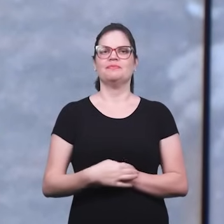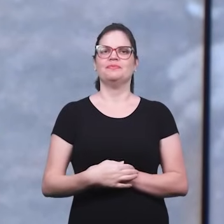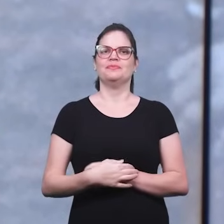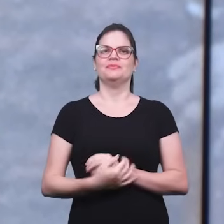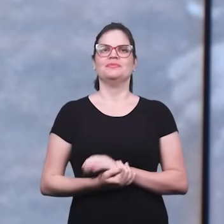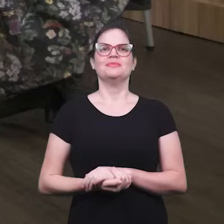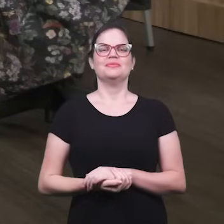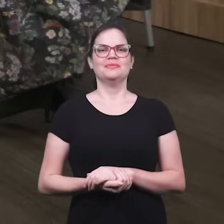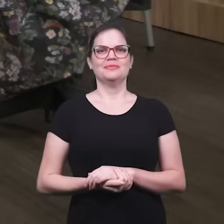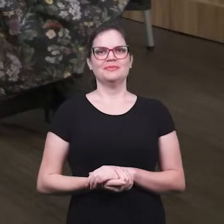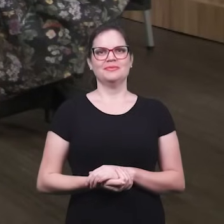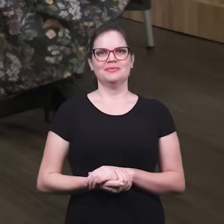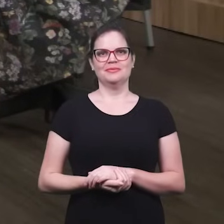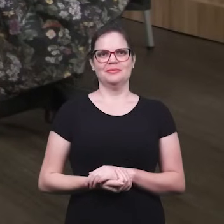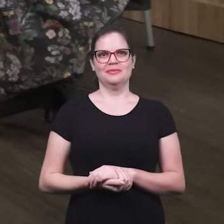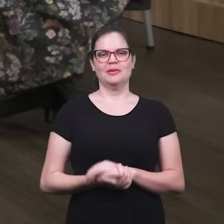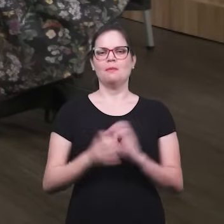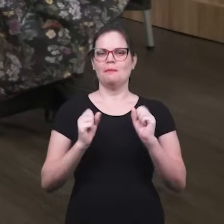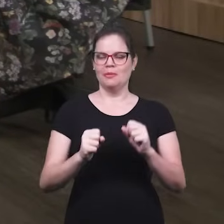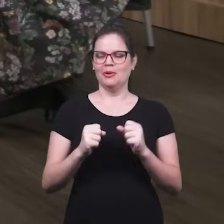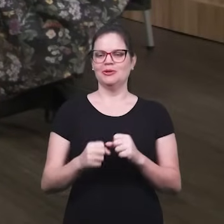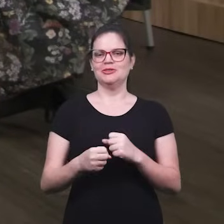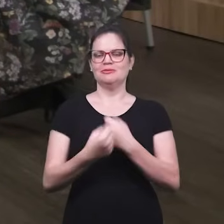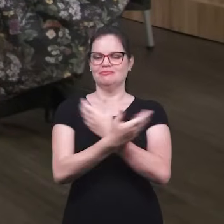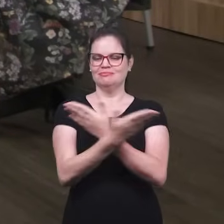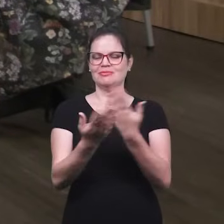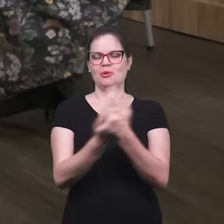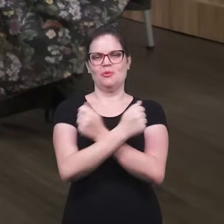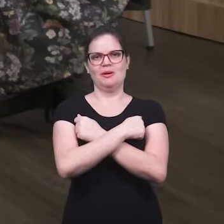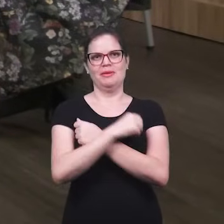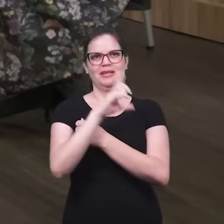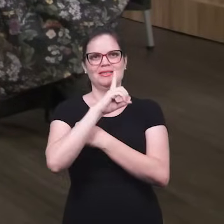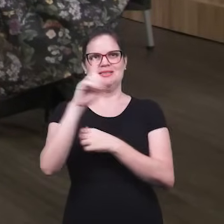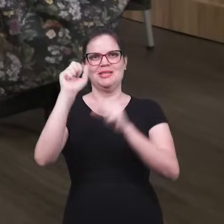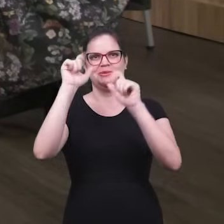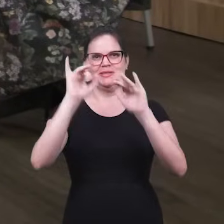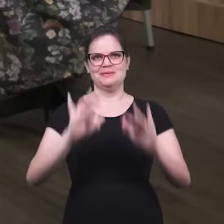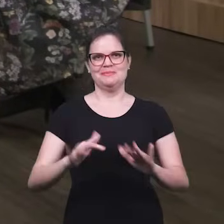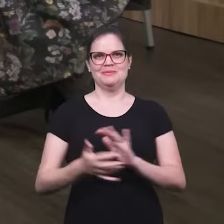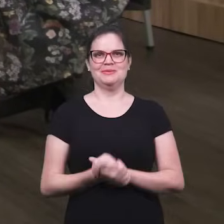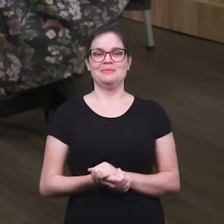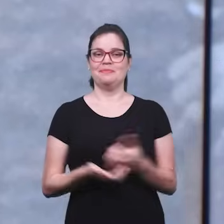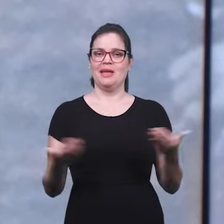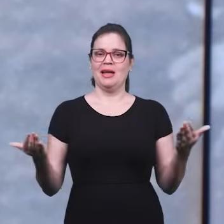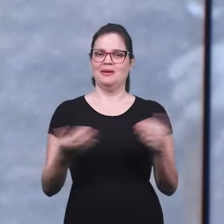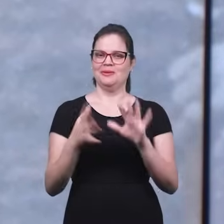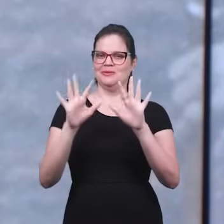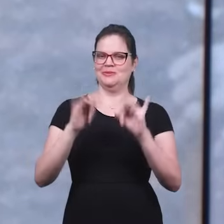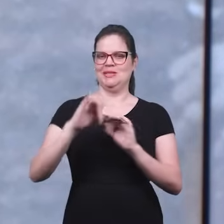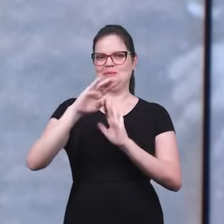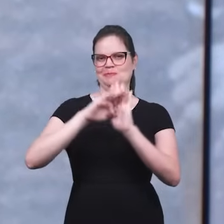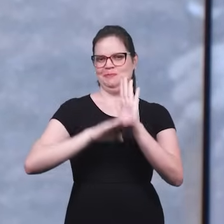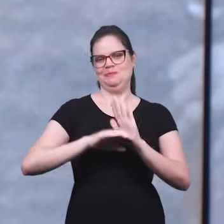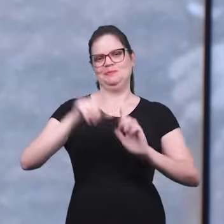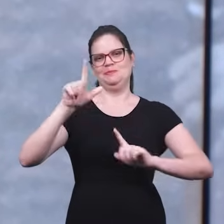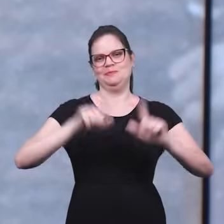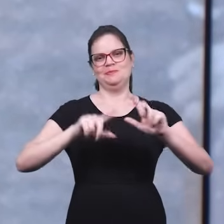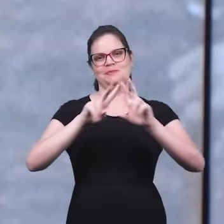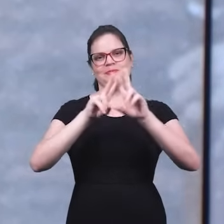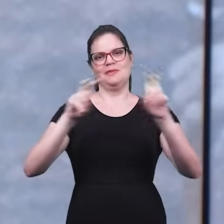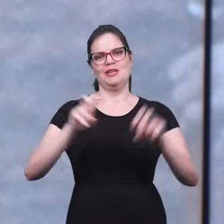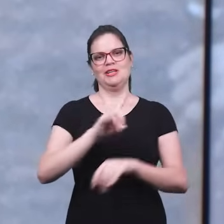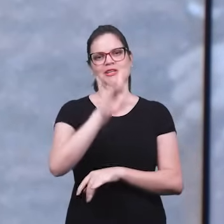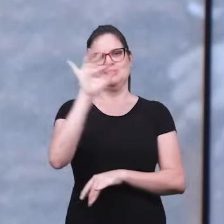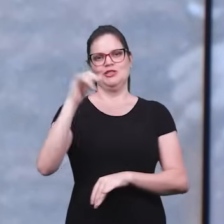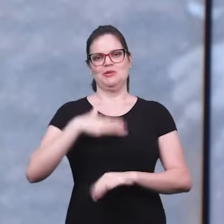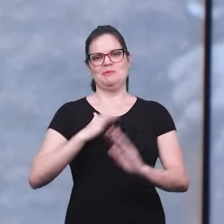Coelho. Um abraço ao pastor Marcos Coelho. Envie esse abraço nosso para eles, tá bom? Deus abençoe. A gente chega então ao final de mais uma edição do programa Os Dias